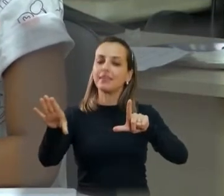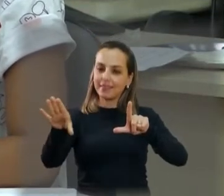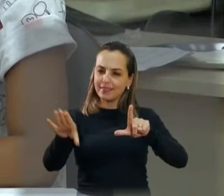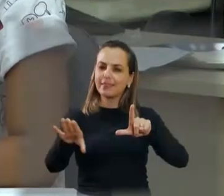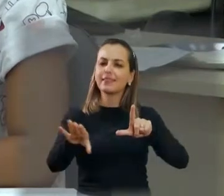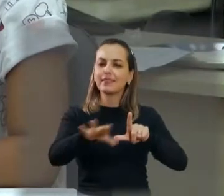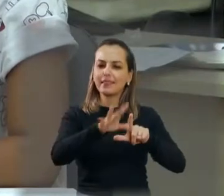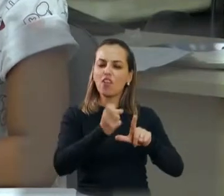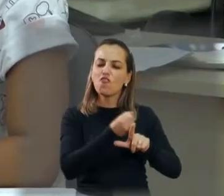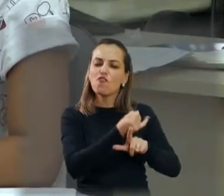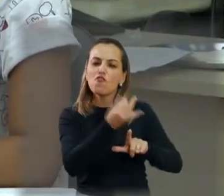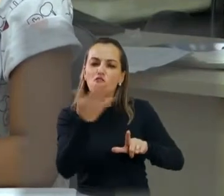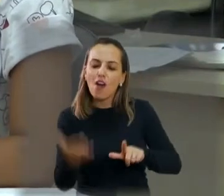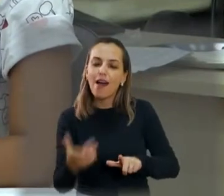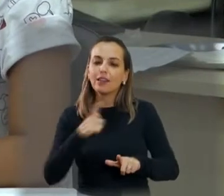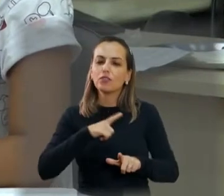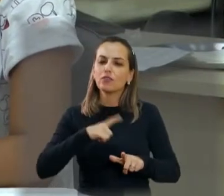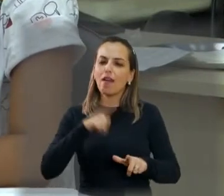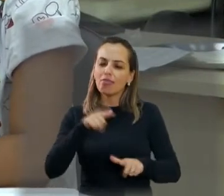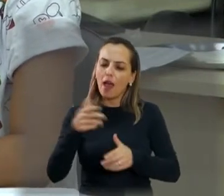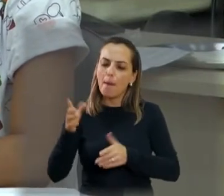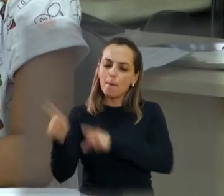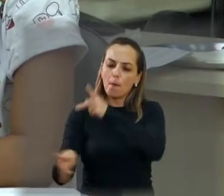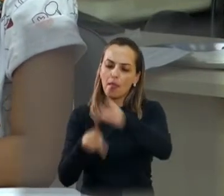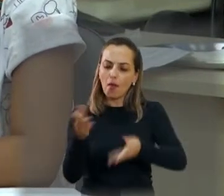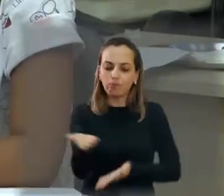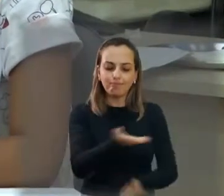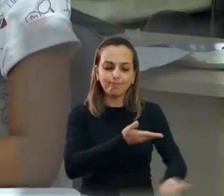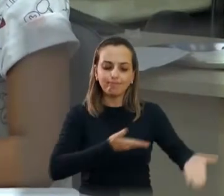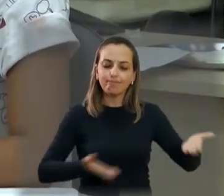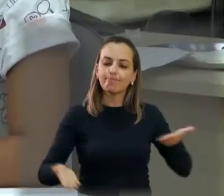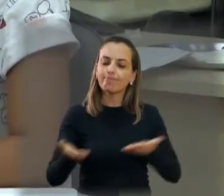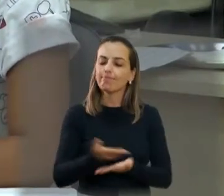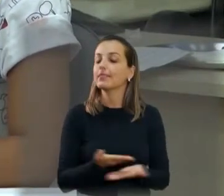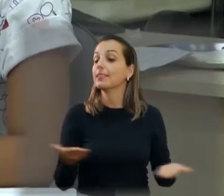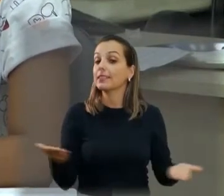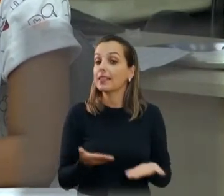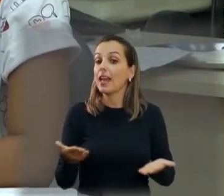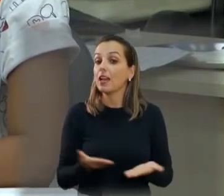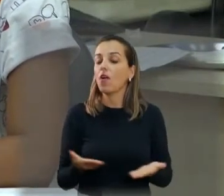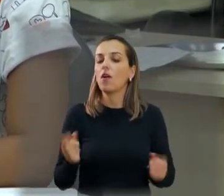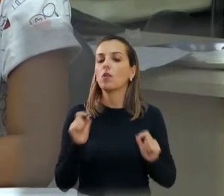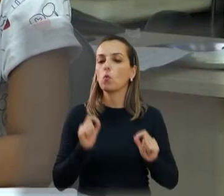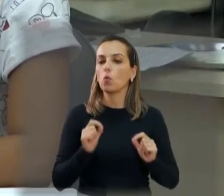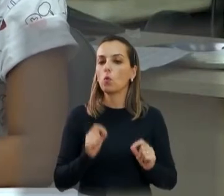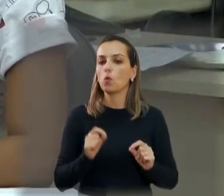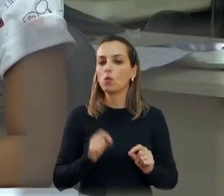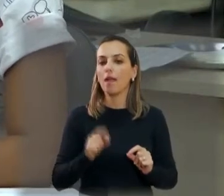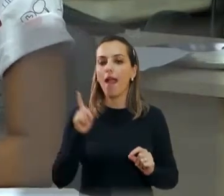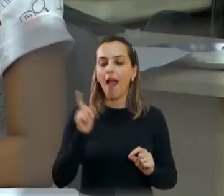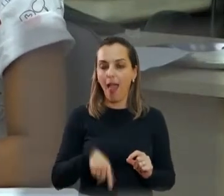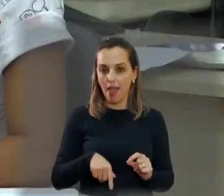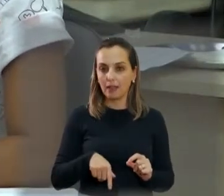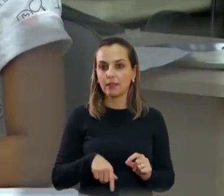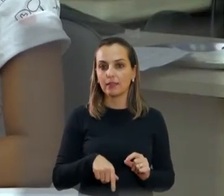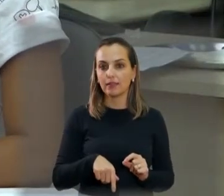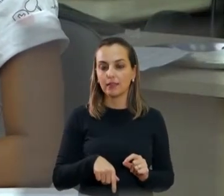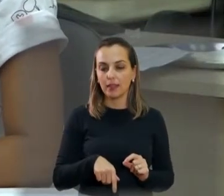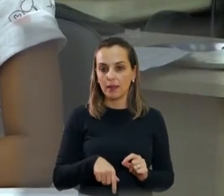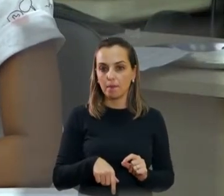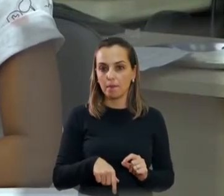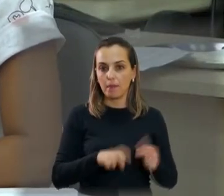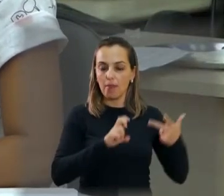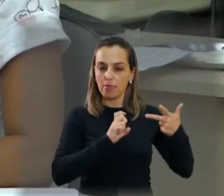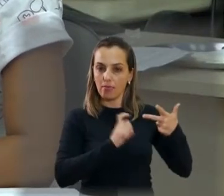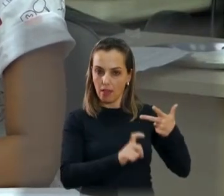diversos compartilhamentos, muito envolvimento da população. Então, logo agora, passar, então, já ouvimos os nossos representantes do Poder